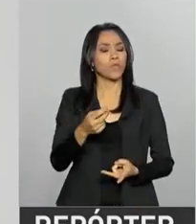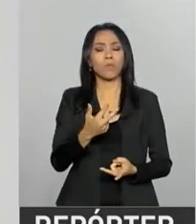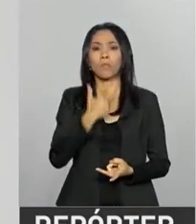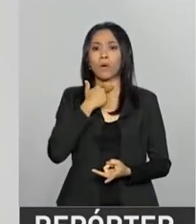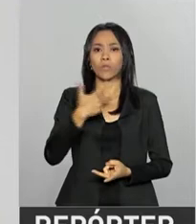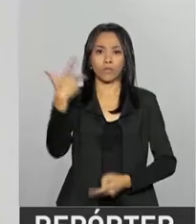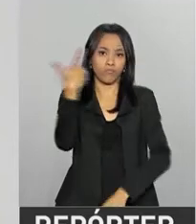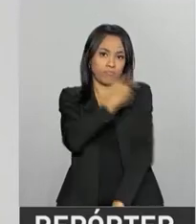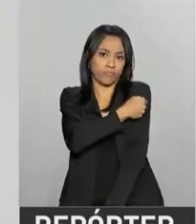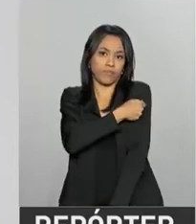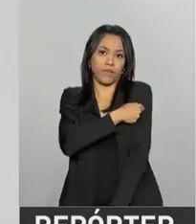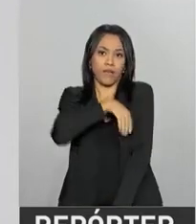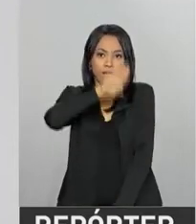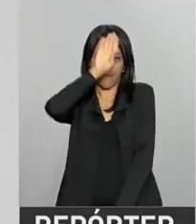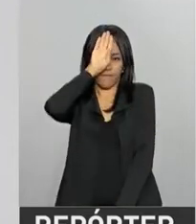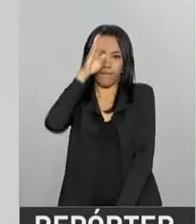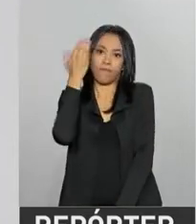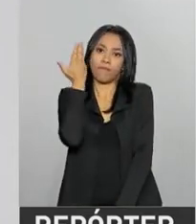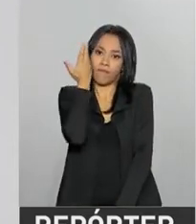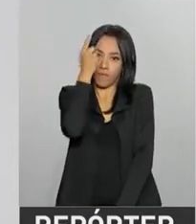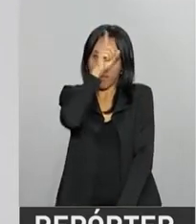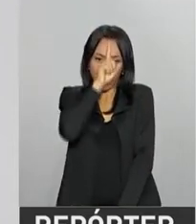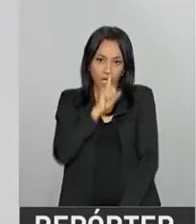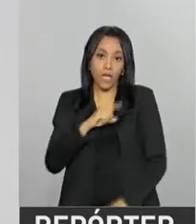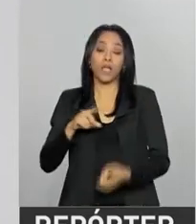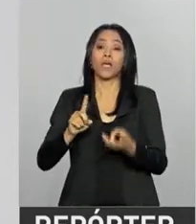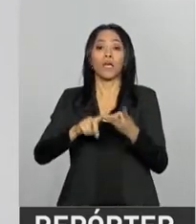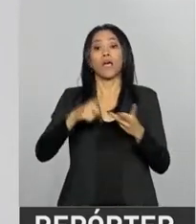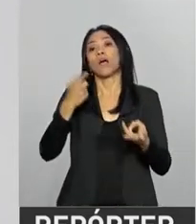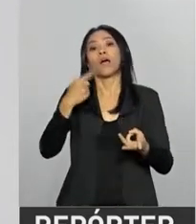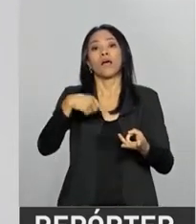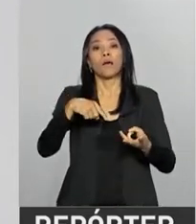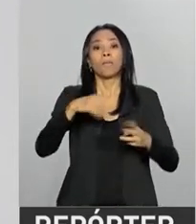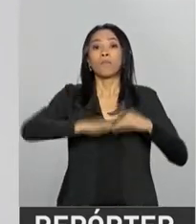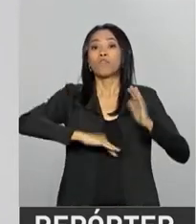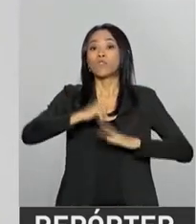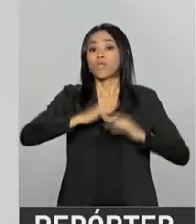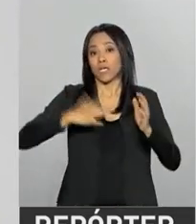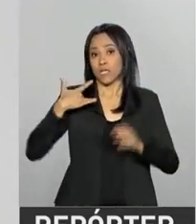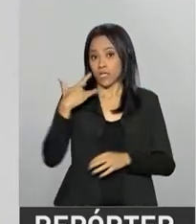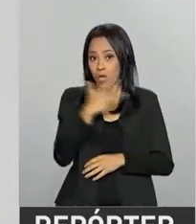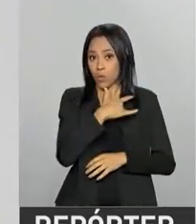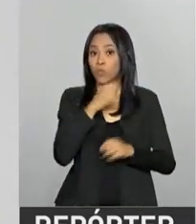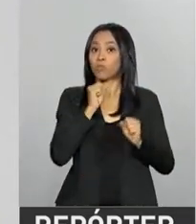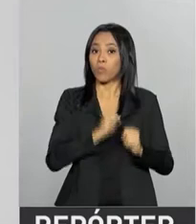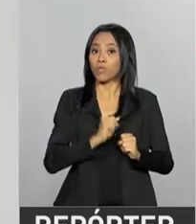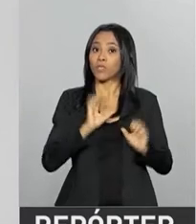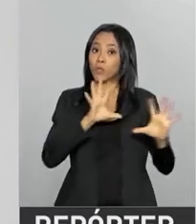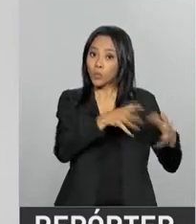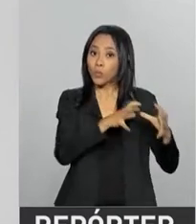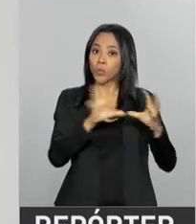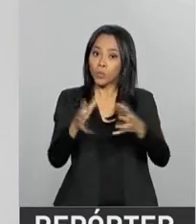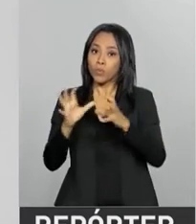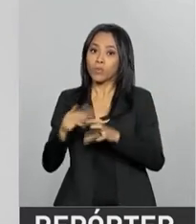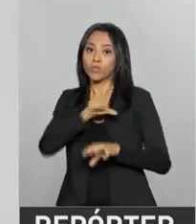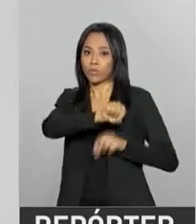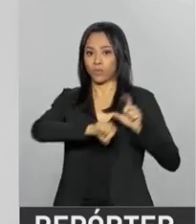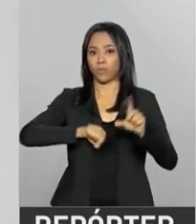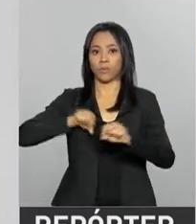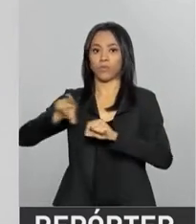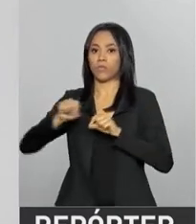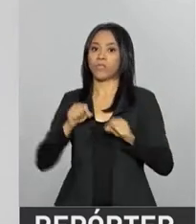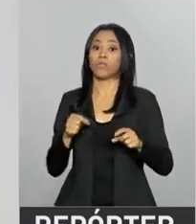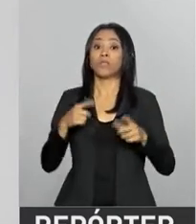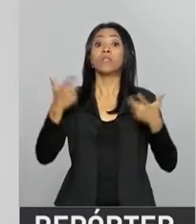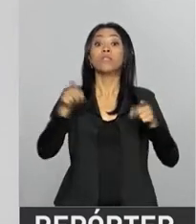amarela moradores de áreas rurais e profissionais da saúde podem ser selecionados moradores de locais com